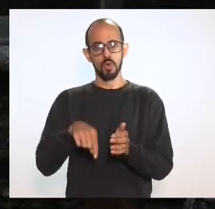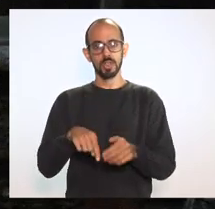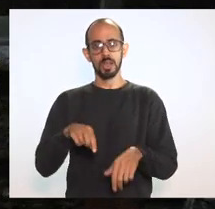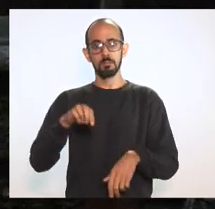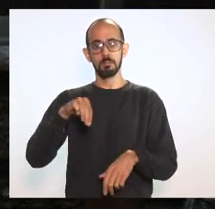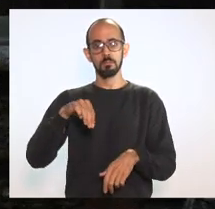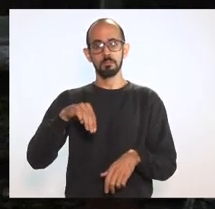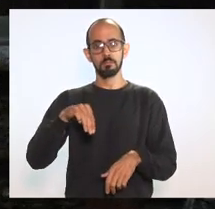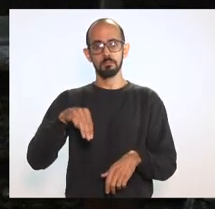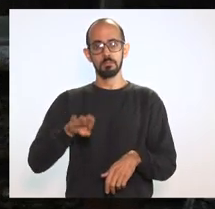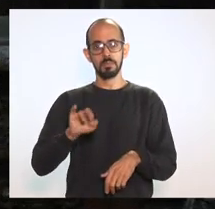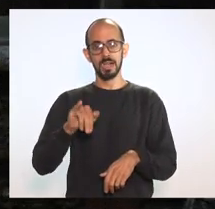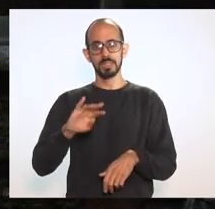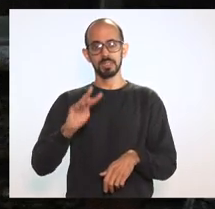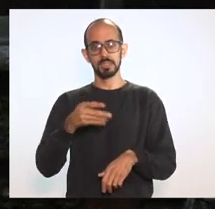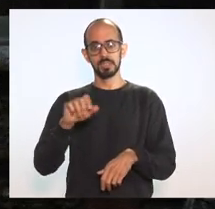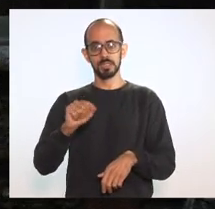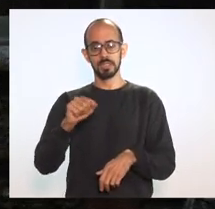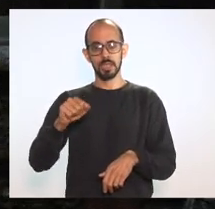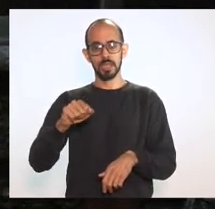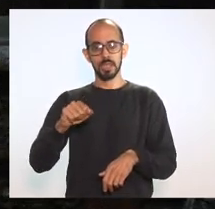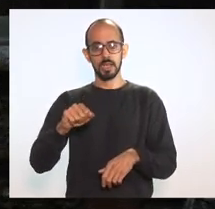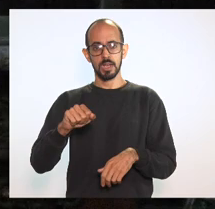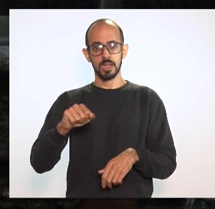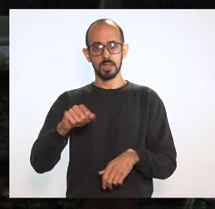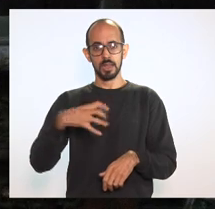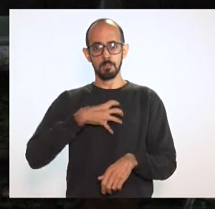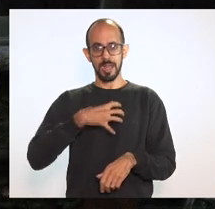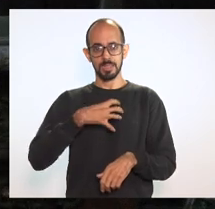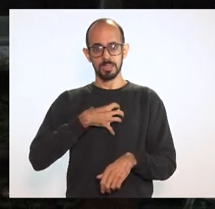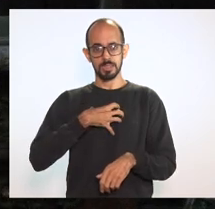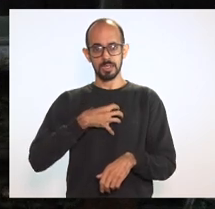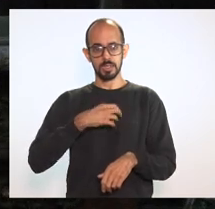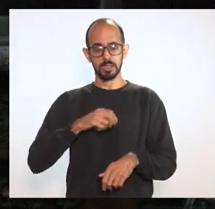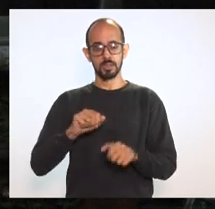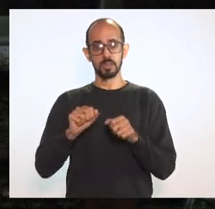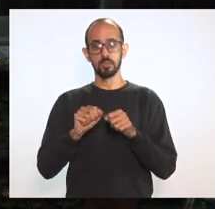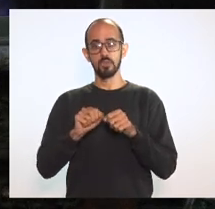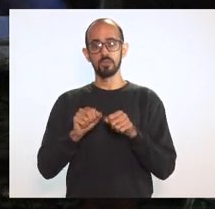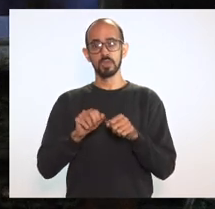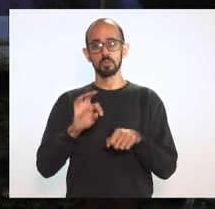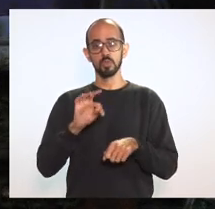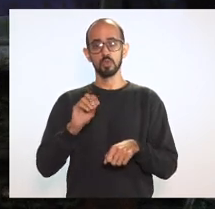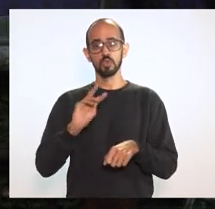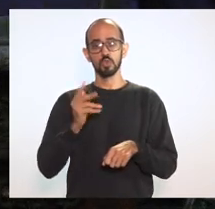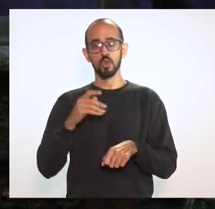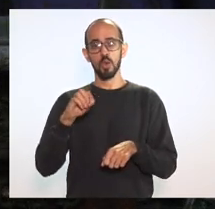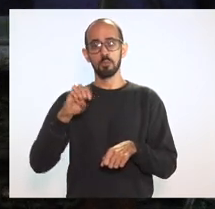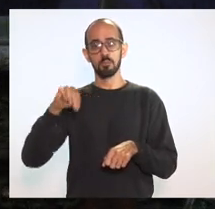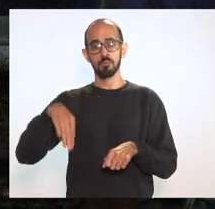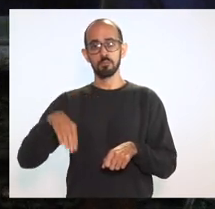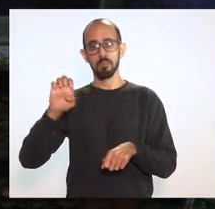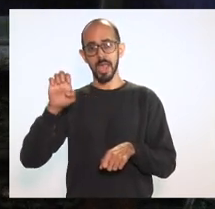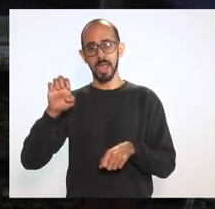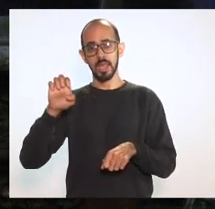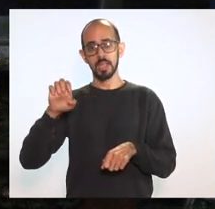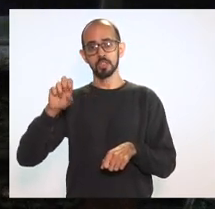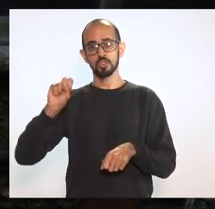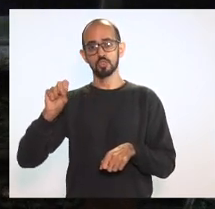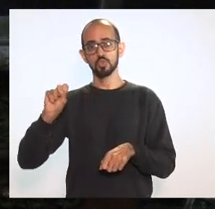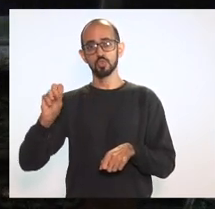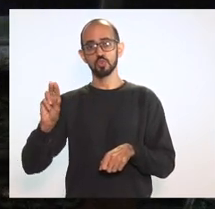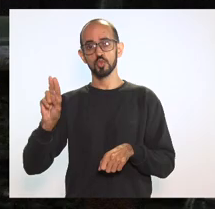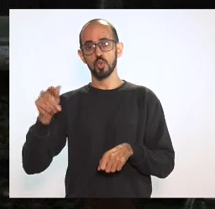Salvador, fundado por Tomé de Souza. Ao ser instalado em 1549, veio de Portugal um grupo